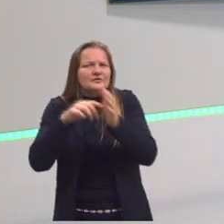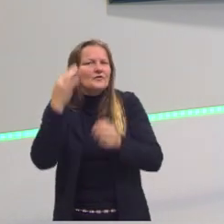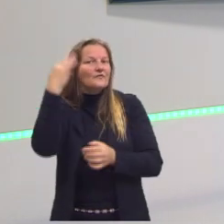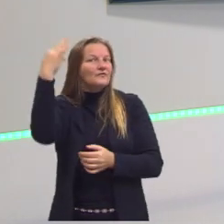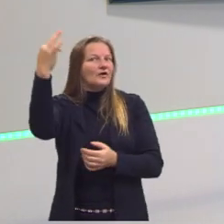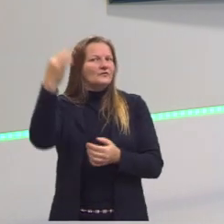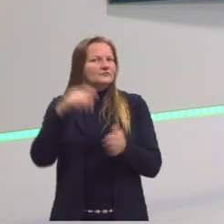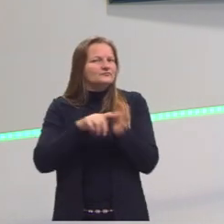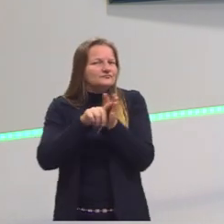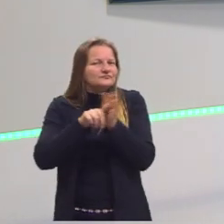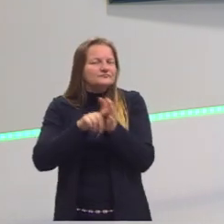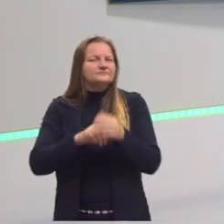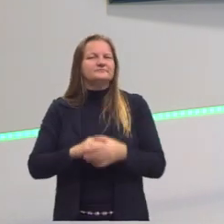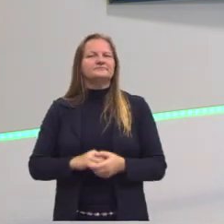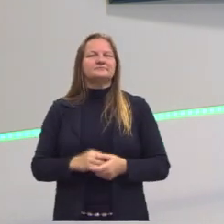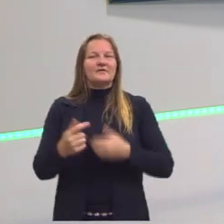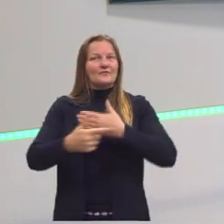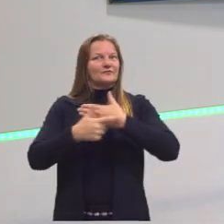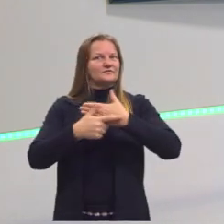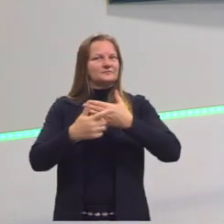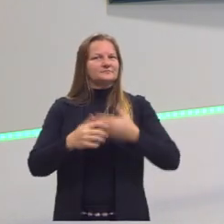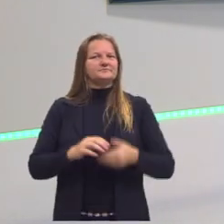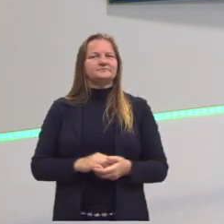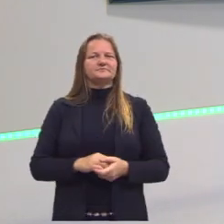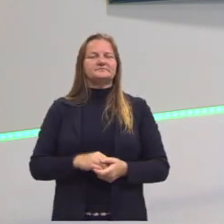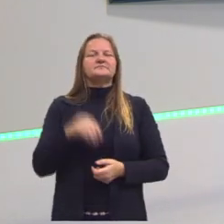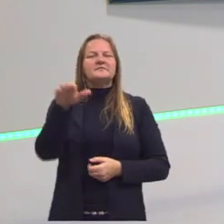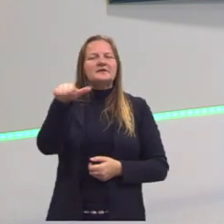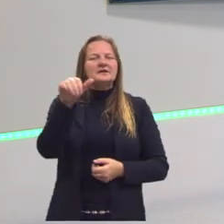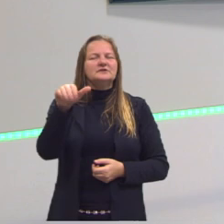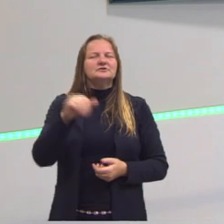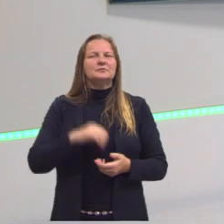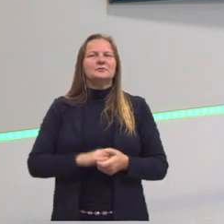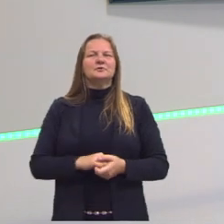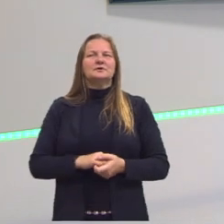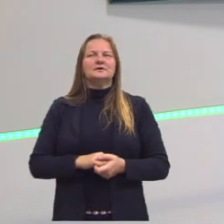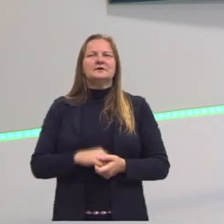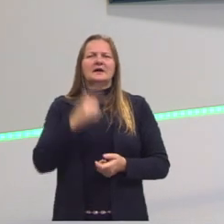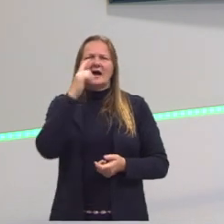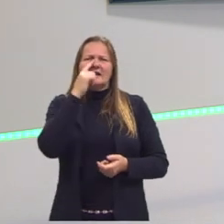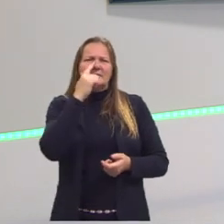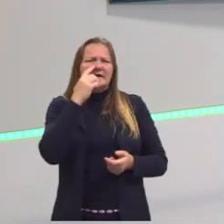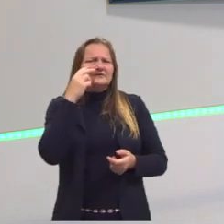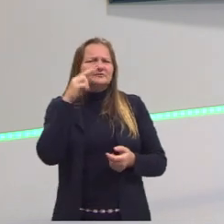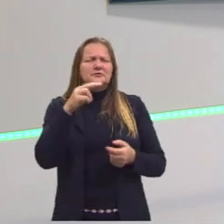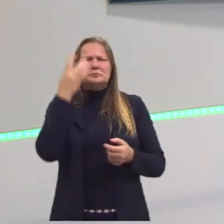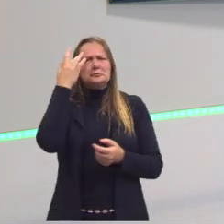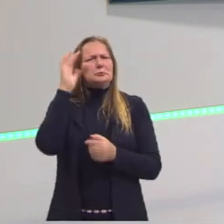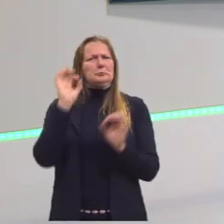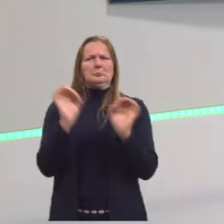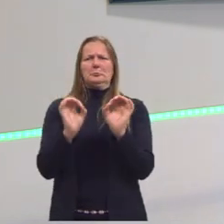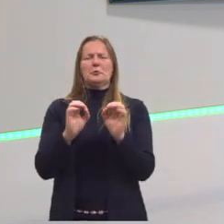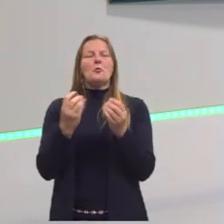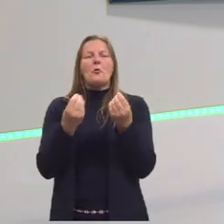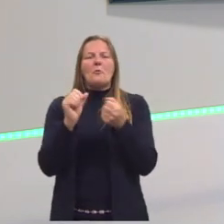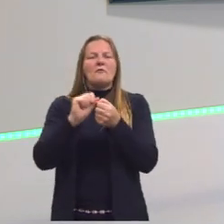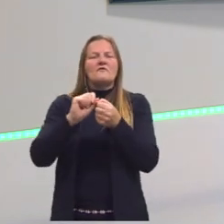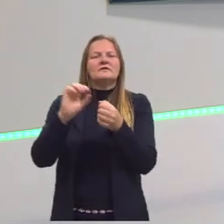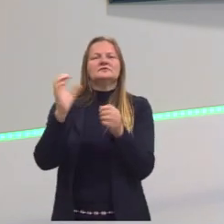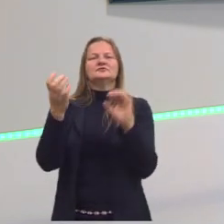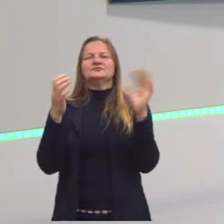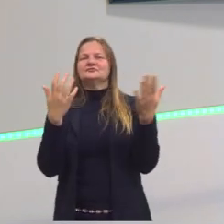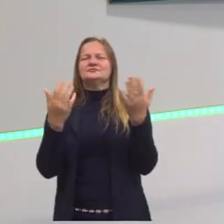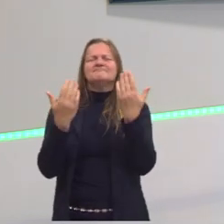infinita em várias atribuições e aí ele chamou Arquimedes E aí o Arquimedes não sabia muito bem como resolver o problema